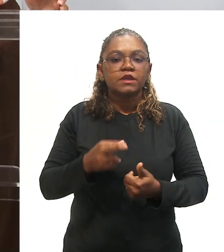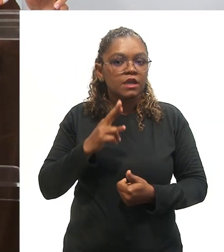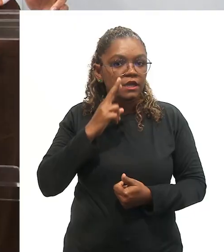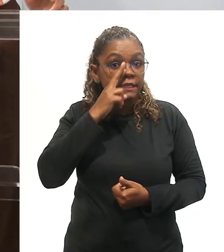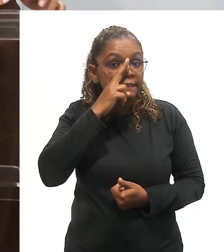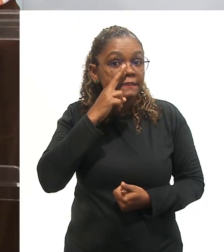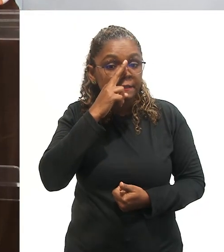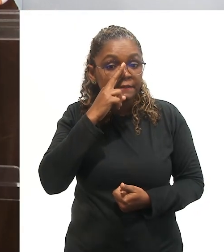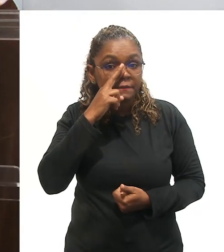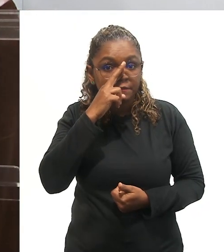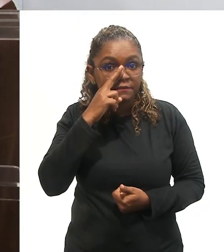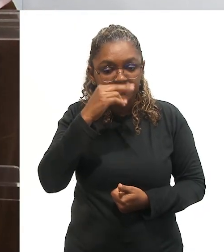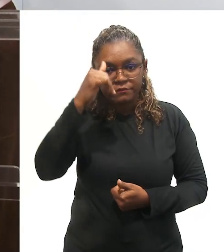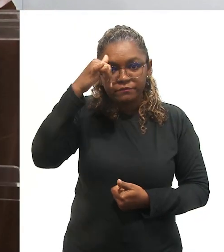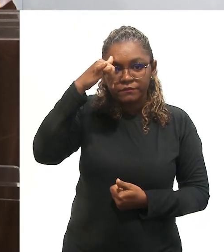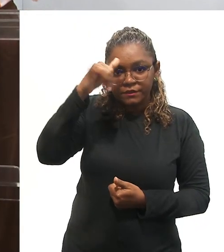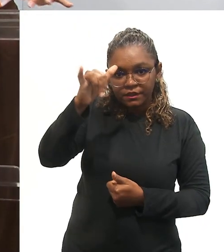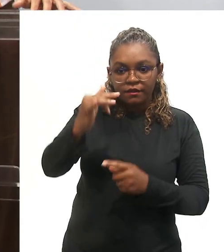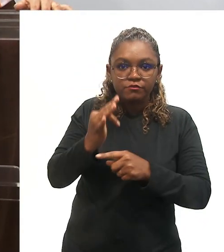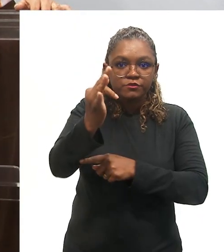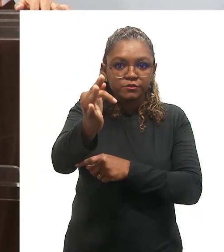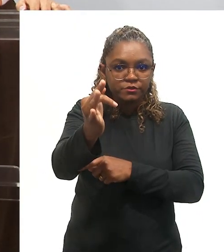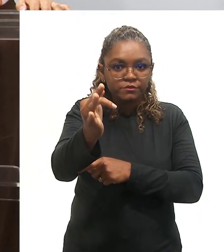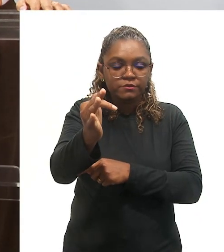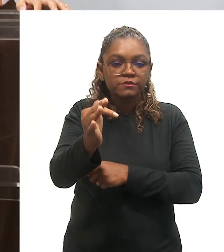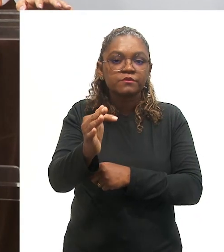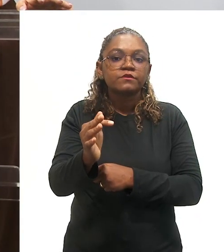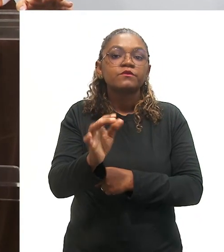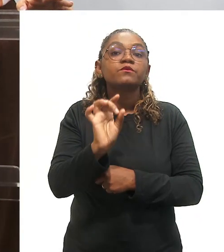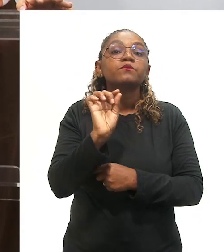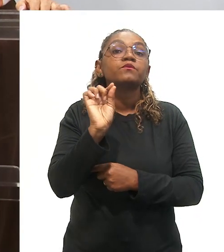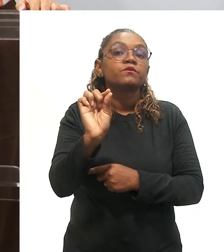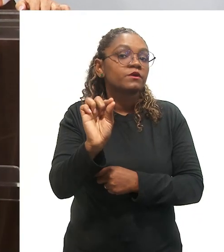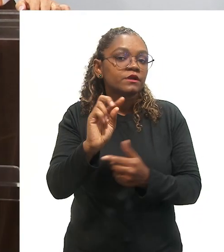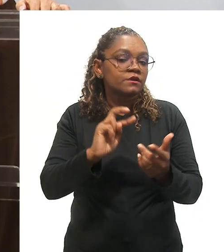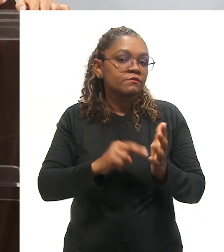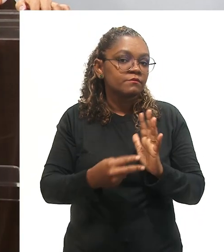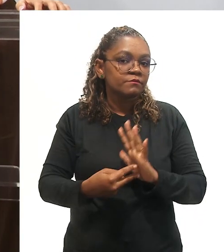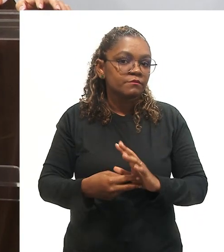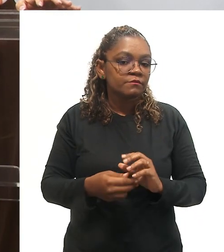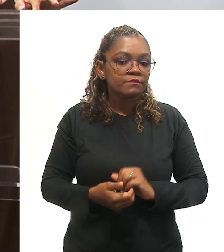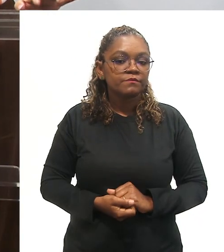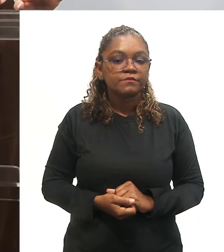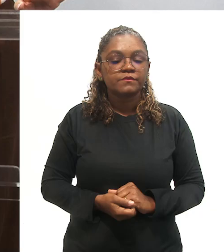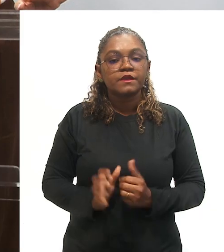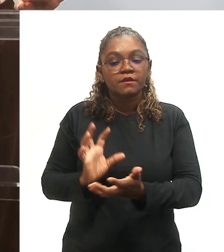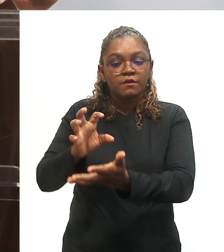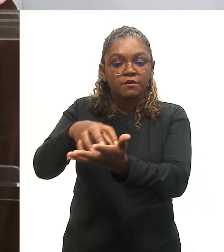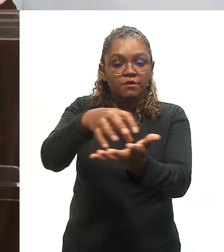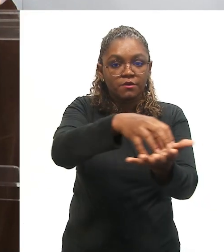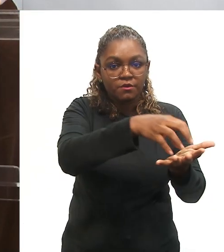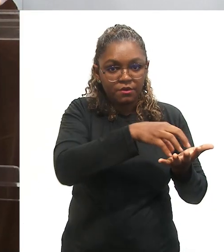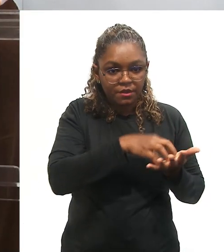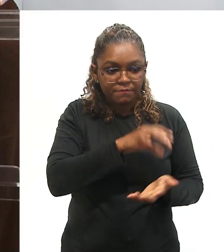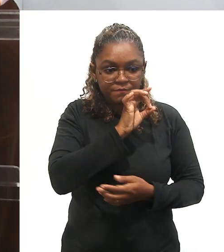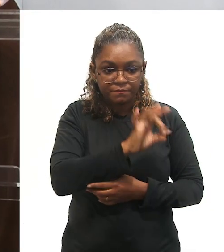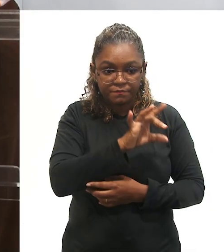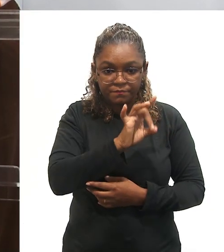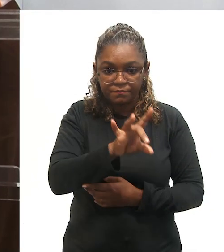risco, para evitar riscos futuros, cada órgão, cada unidade, ela tem